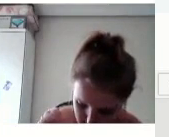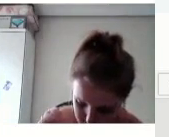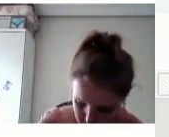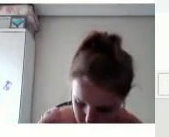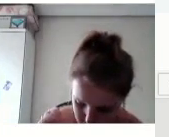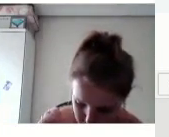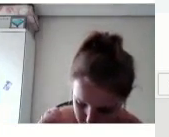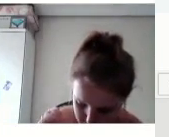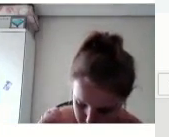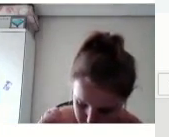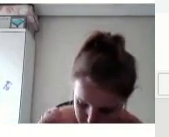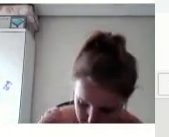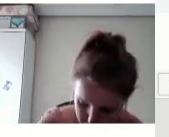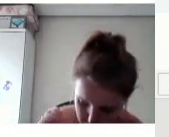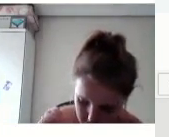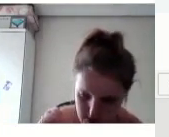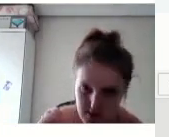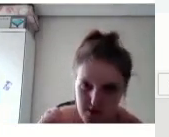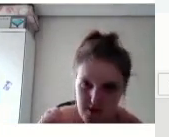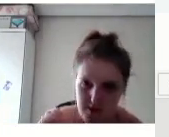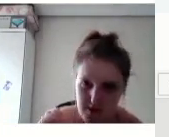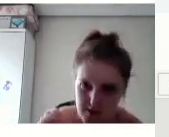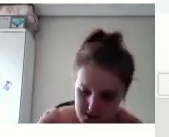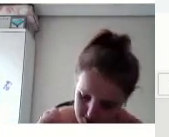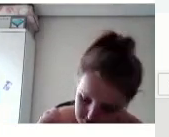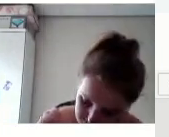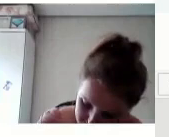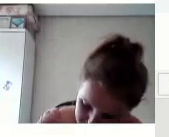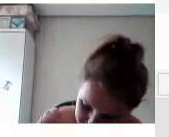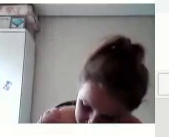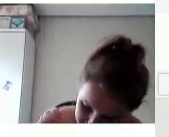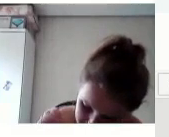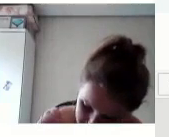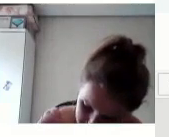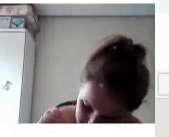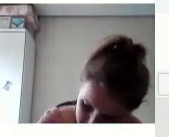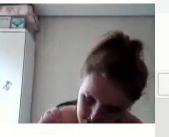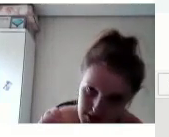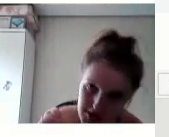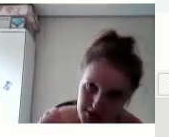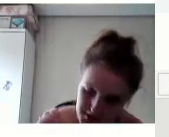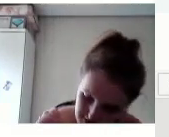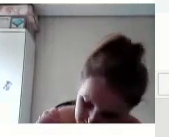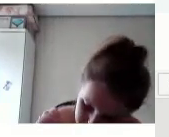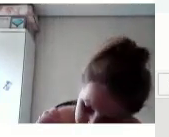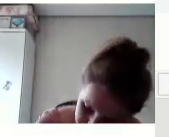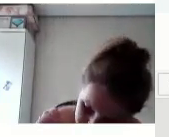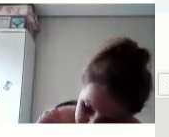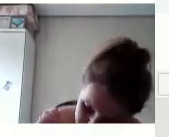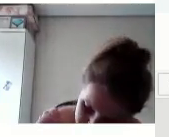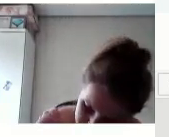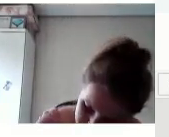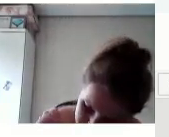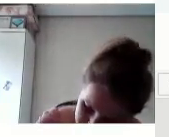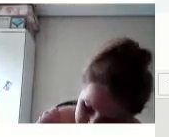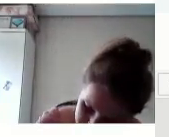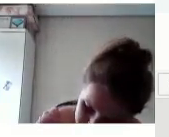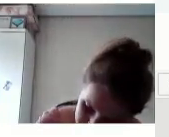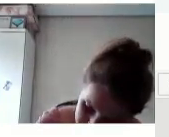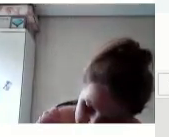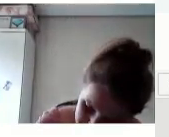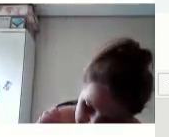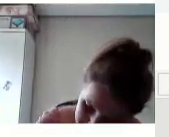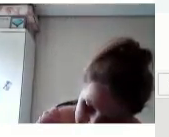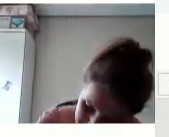Então, se a gente quer fazer quantização de campos, necessariamente é interessante, né, se a gente quer usar o mesmo formalismo canônico que o Dirac usou, que é